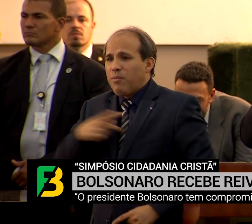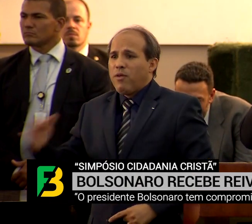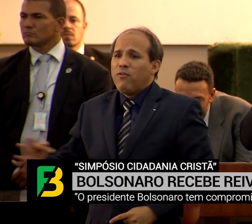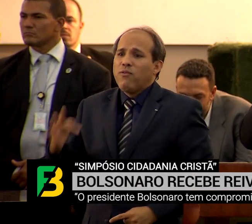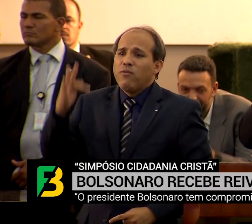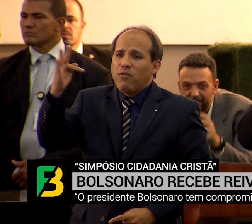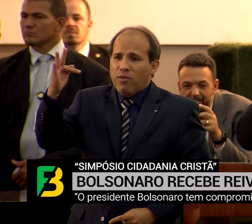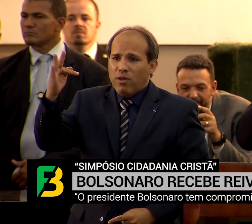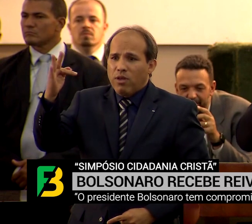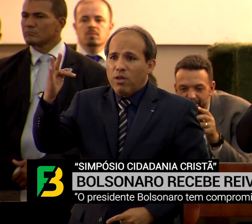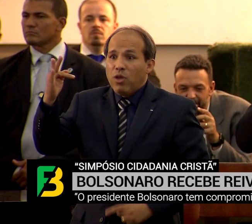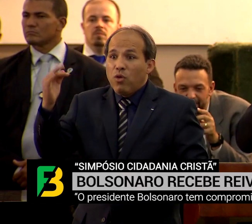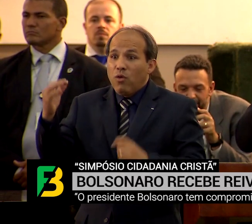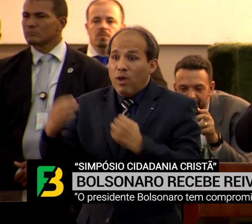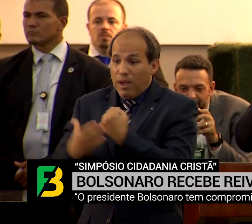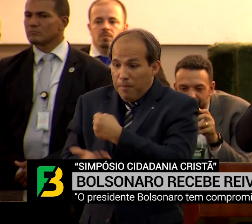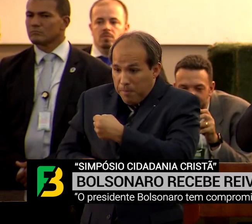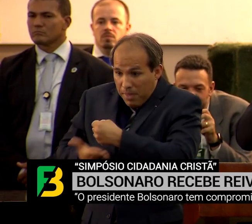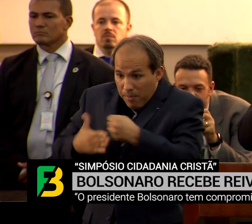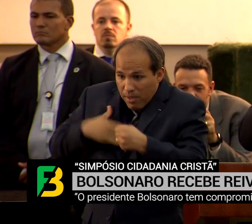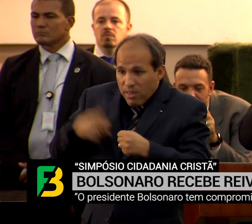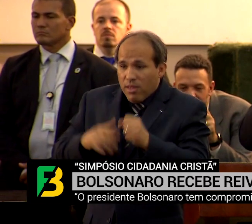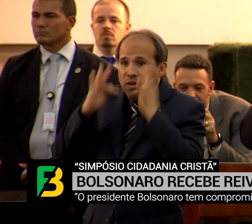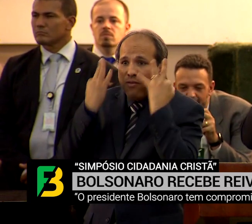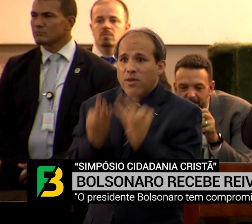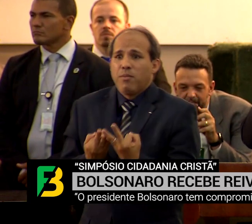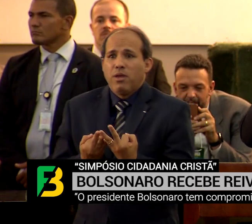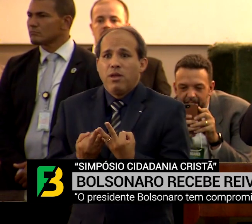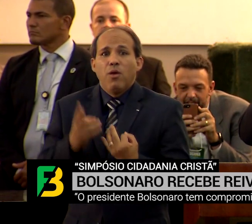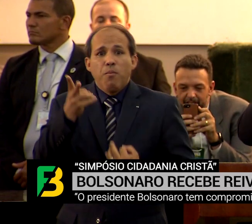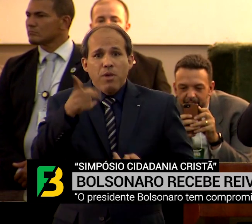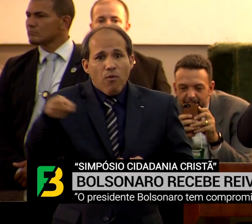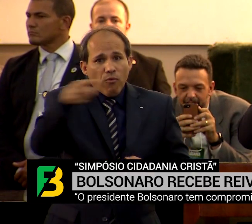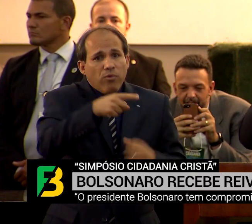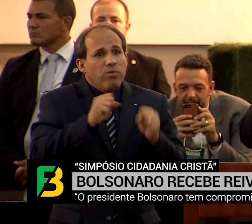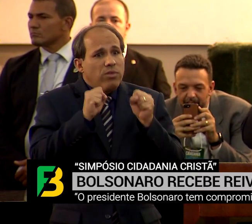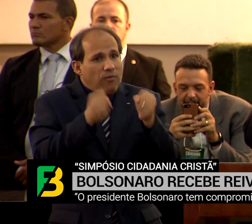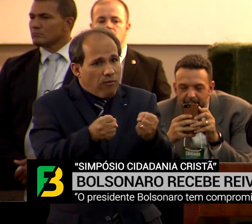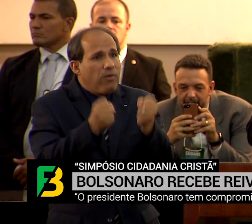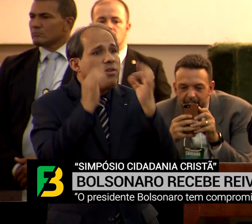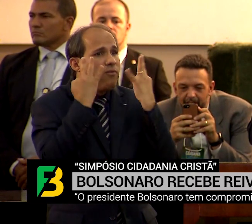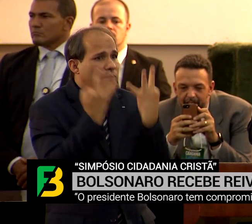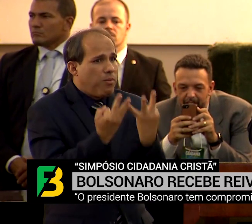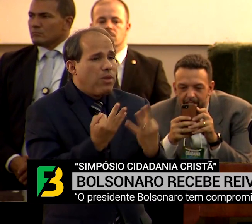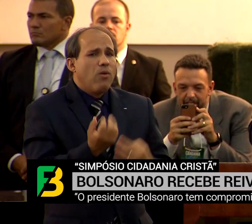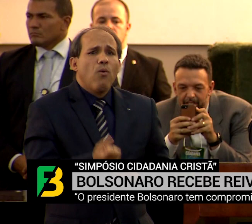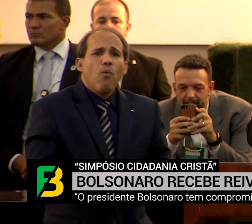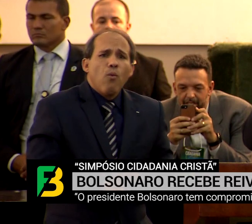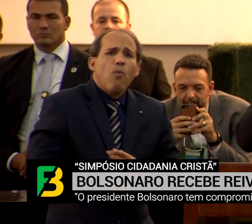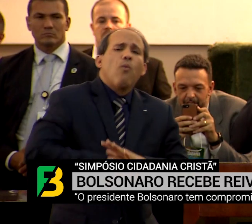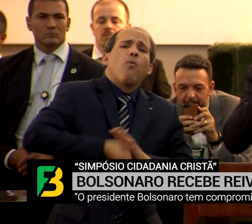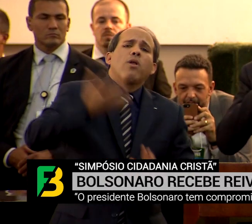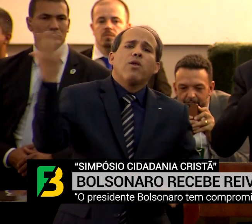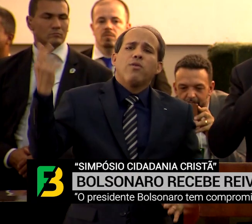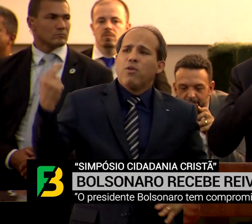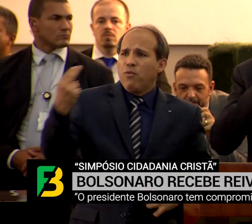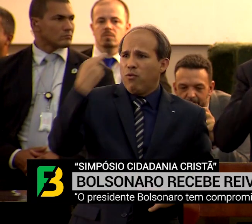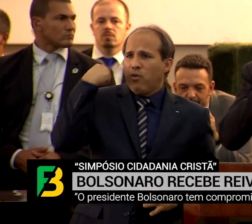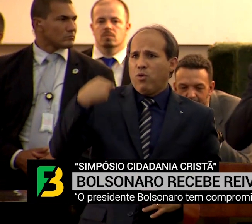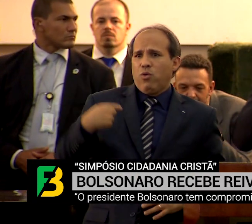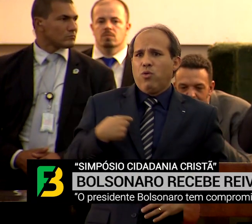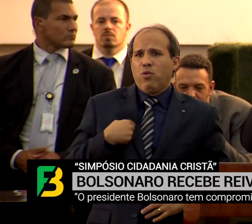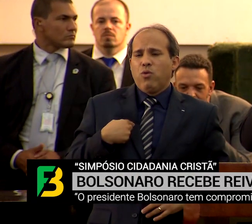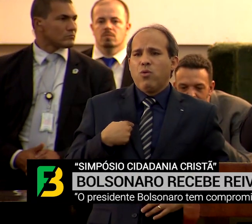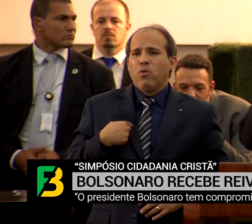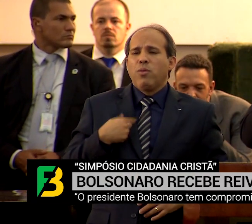me segura, é a família que vocês defendem. Quantas vezes, os senhores já me viram, aprendam